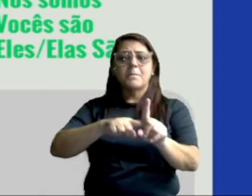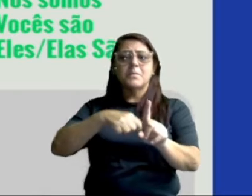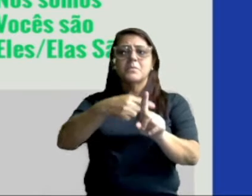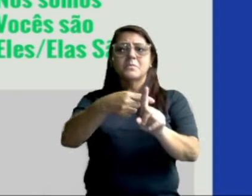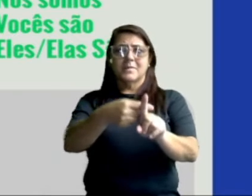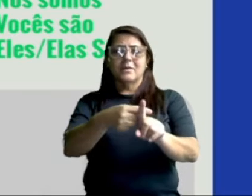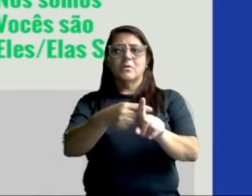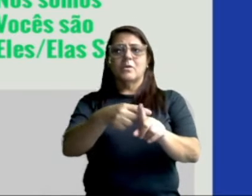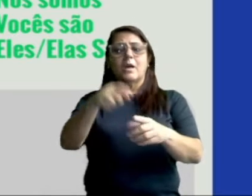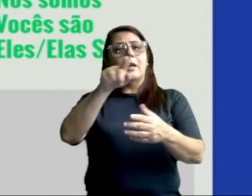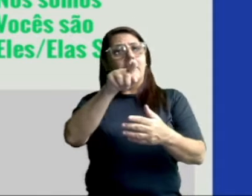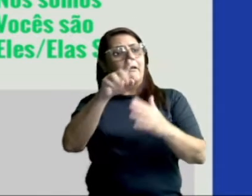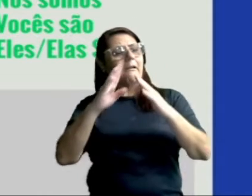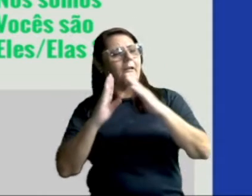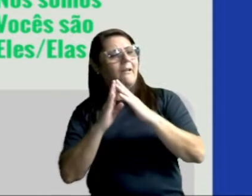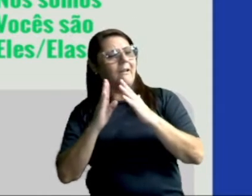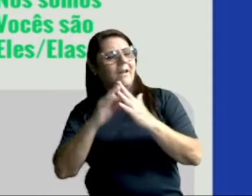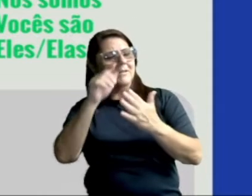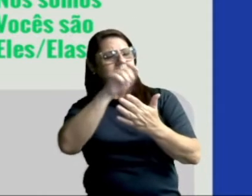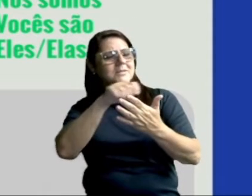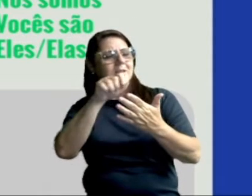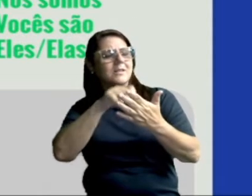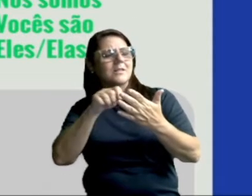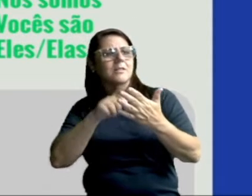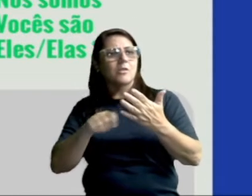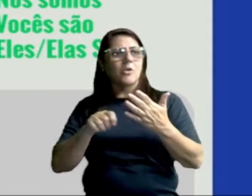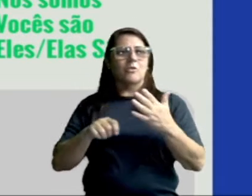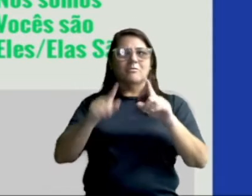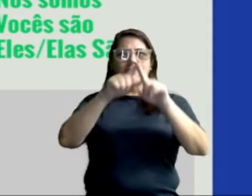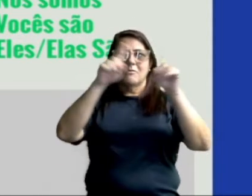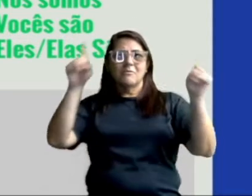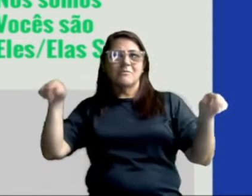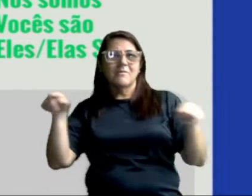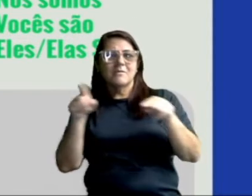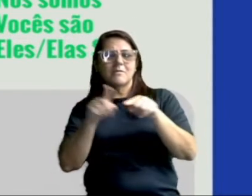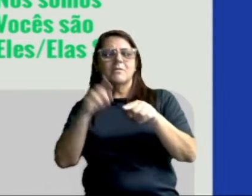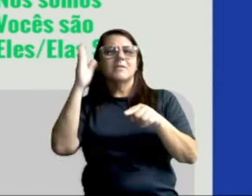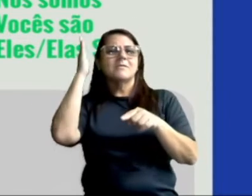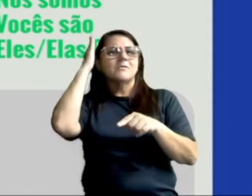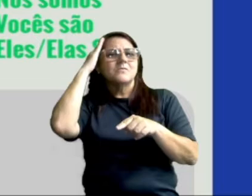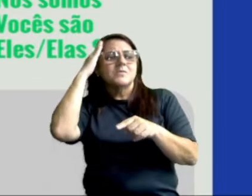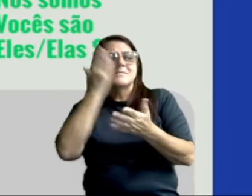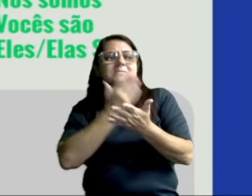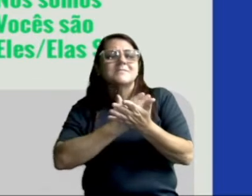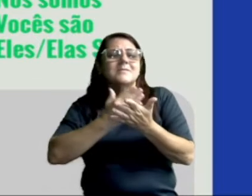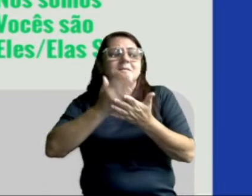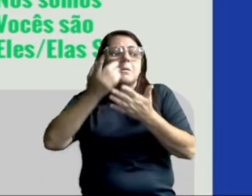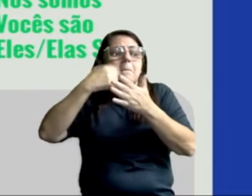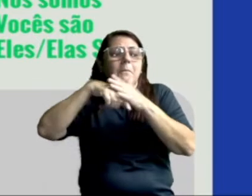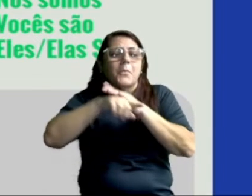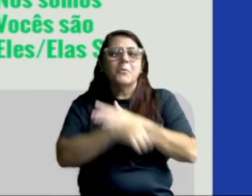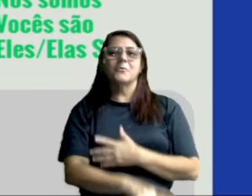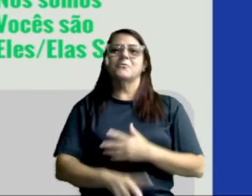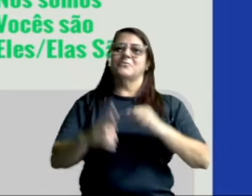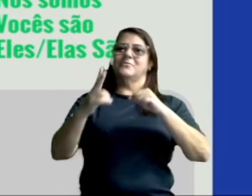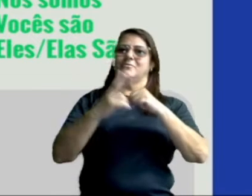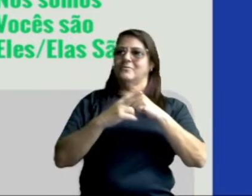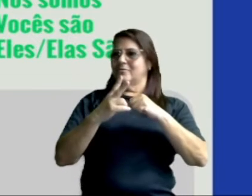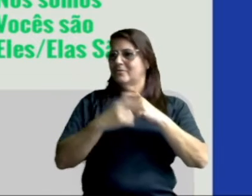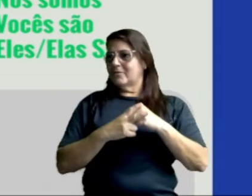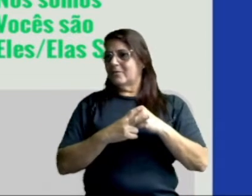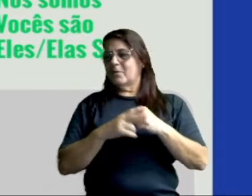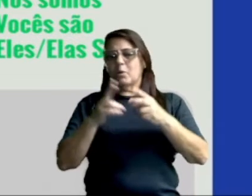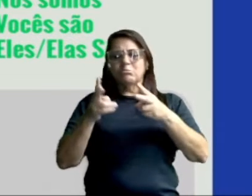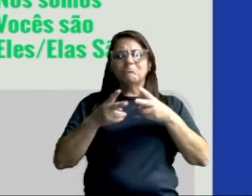anota, faz a tua anotação a partir desse quadrinho aí, que é a partir dele que você vai começar a entender a fundo esse verbo.